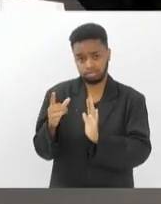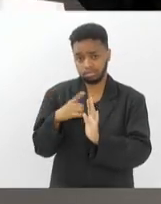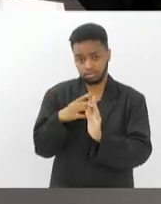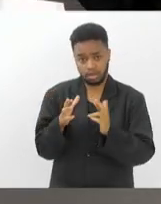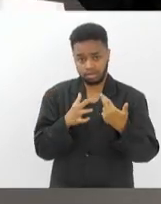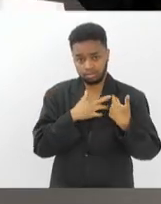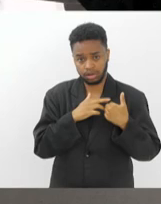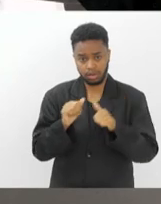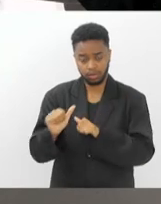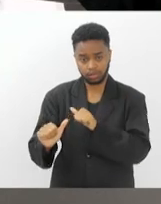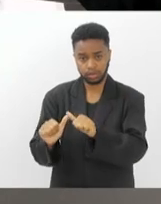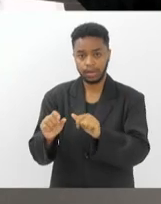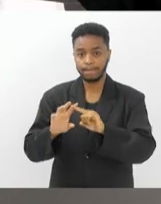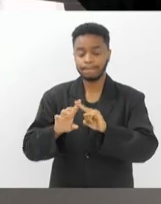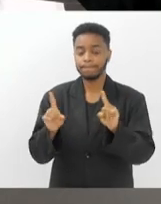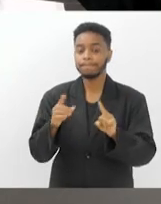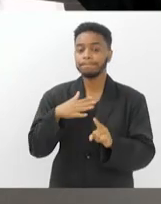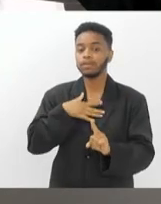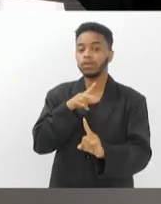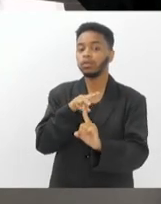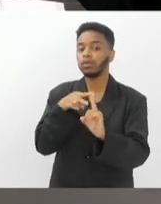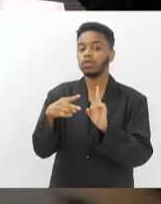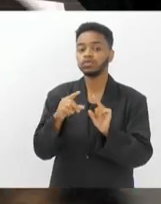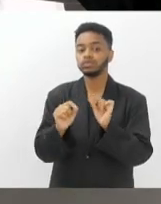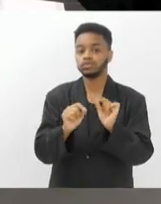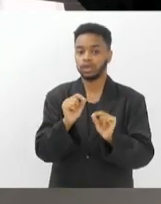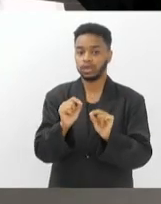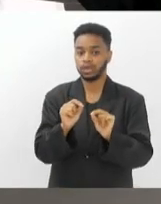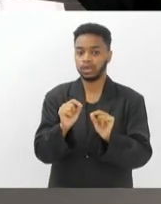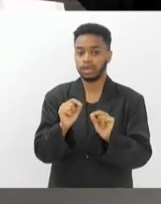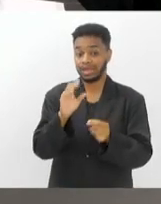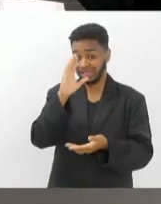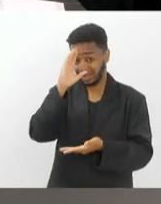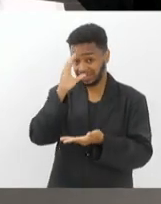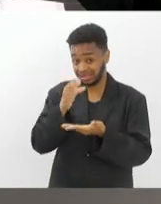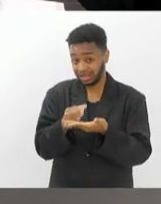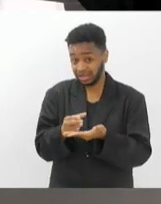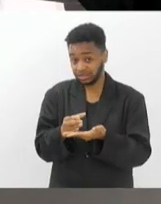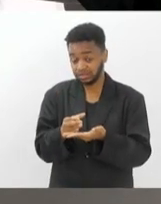Então, no meu entendimento, na tese, esse é